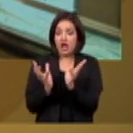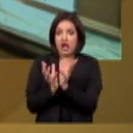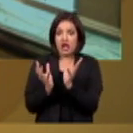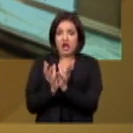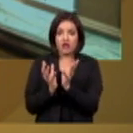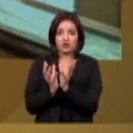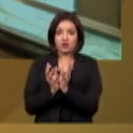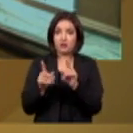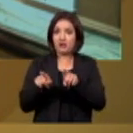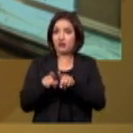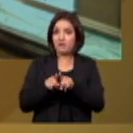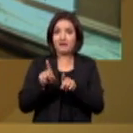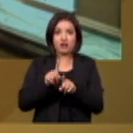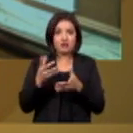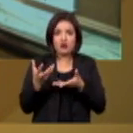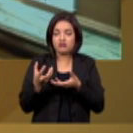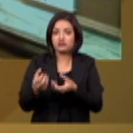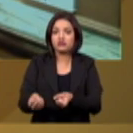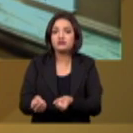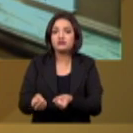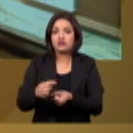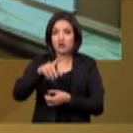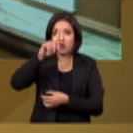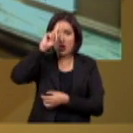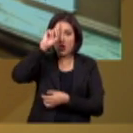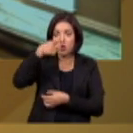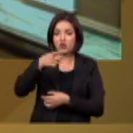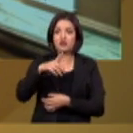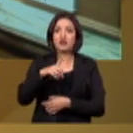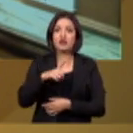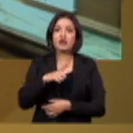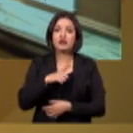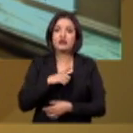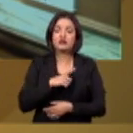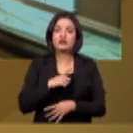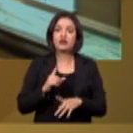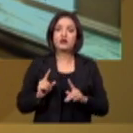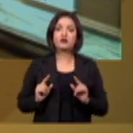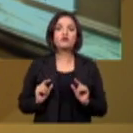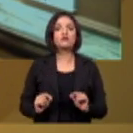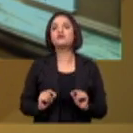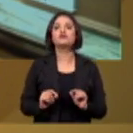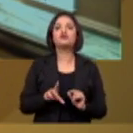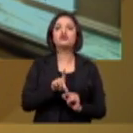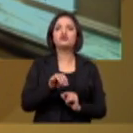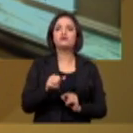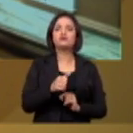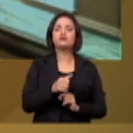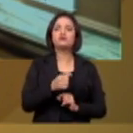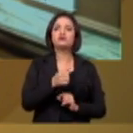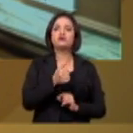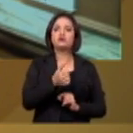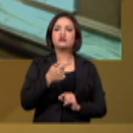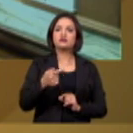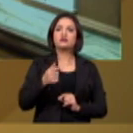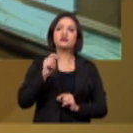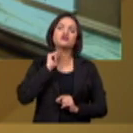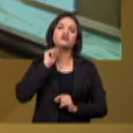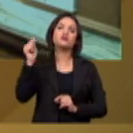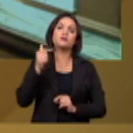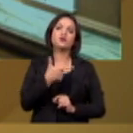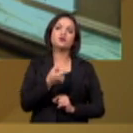empíreo também a ordem do marco civil de abril 2015